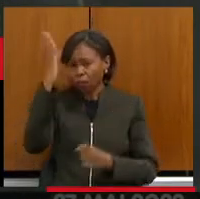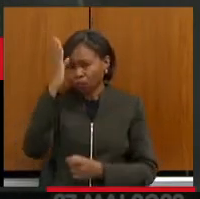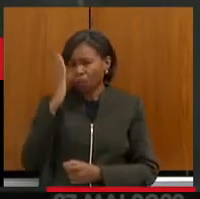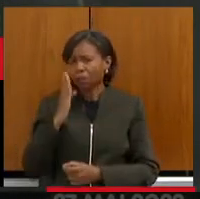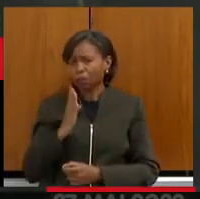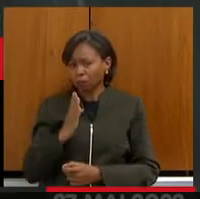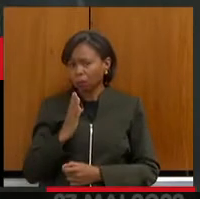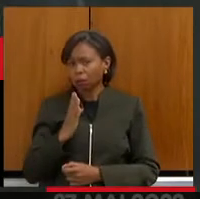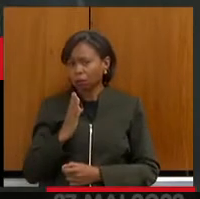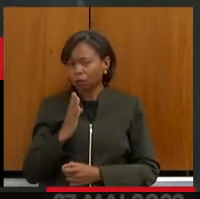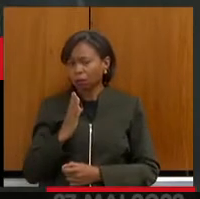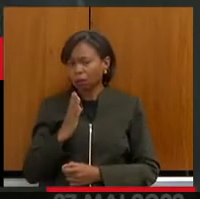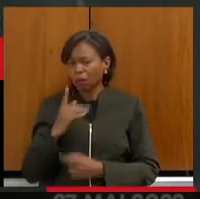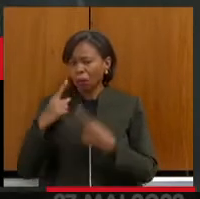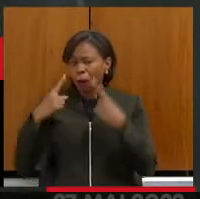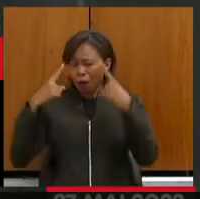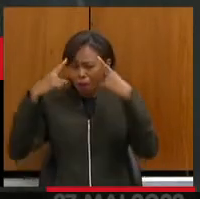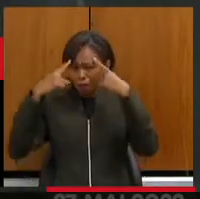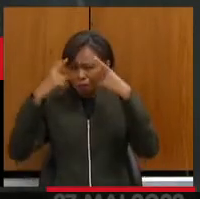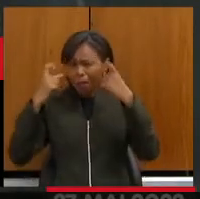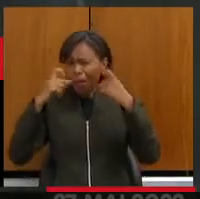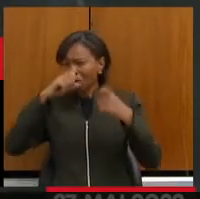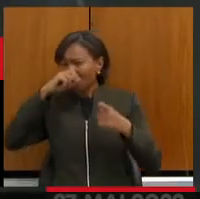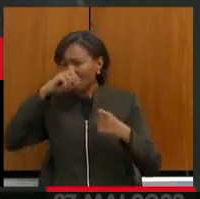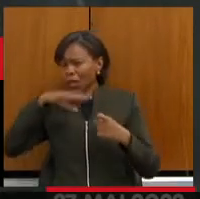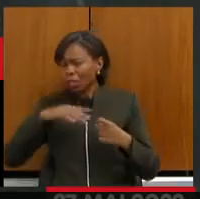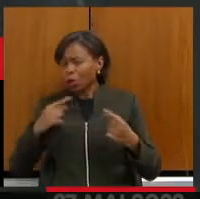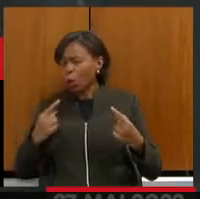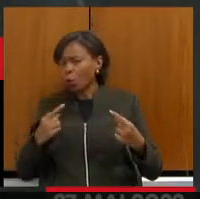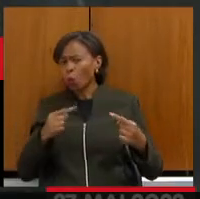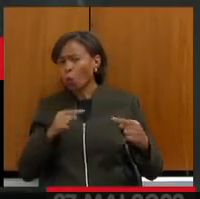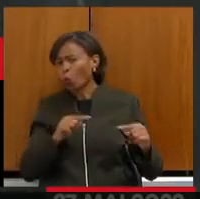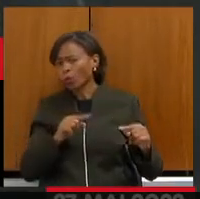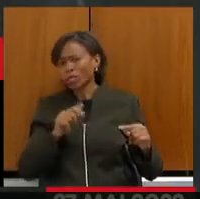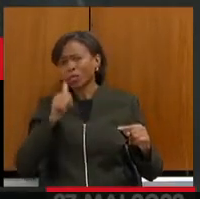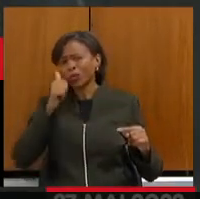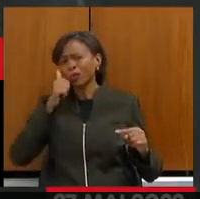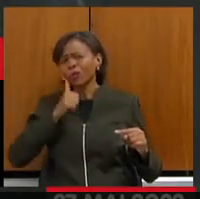gênero é feita com uma naturalidade vergonhosa